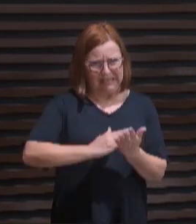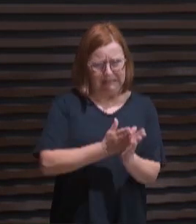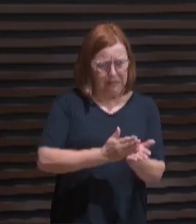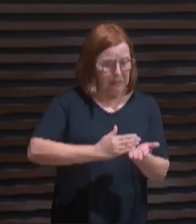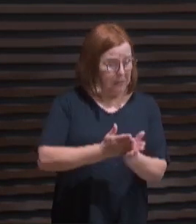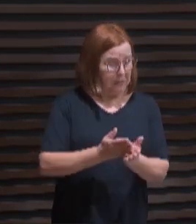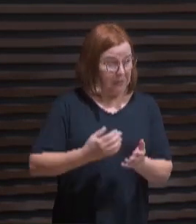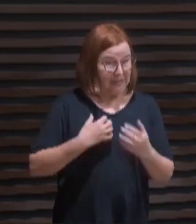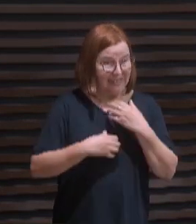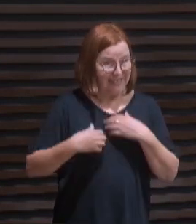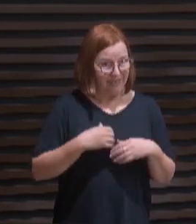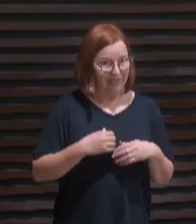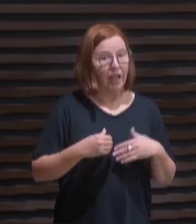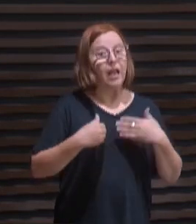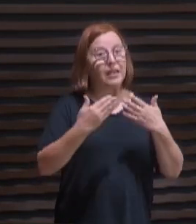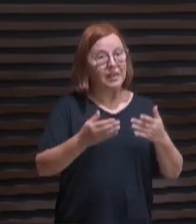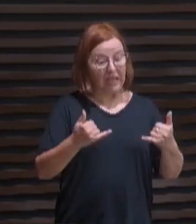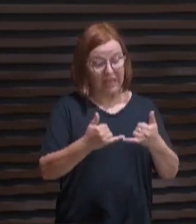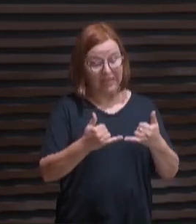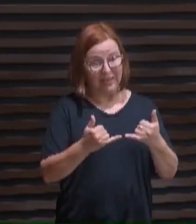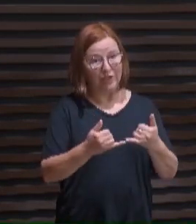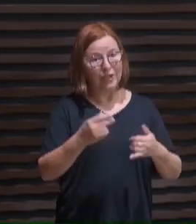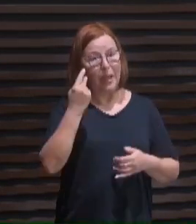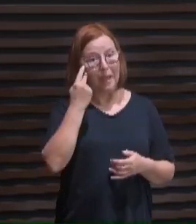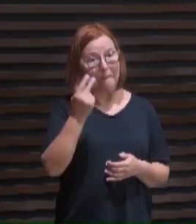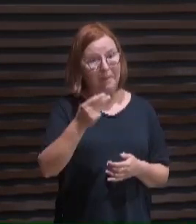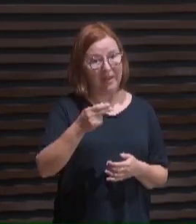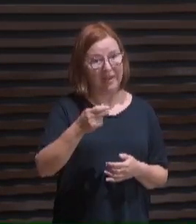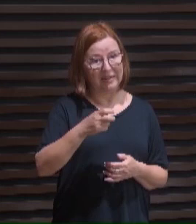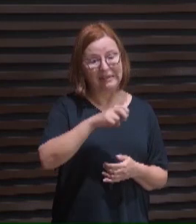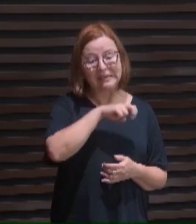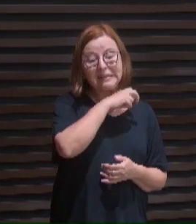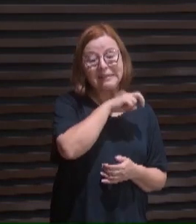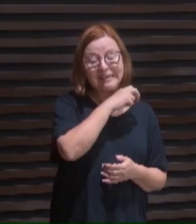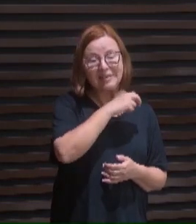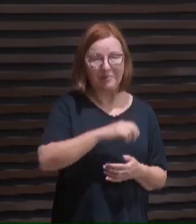ansioso, eu dou energia para a serpente. Ela se nutre disso.